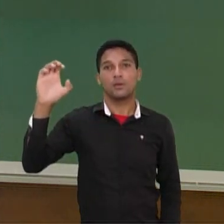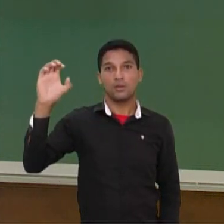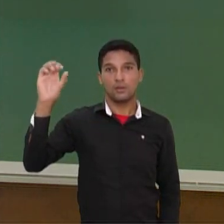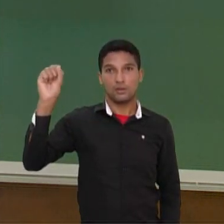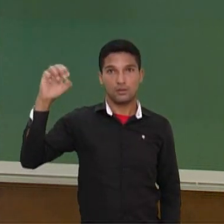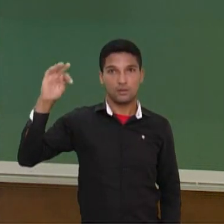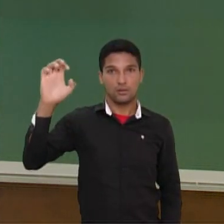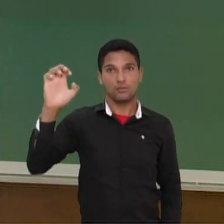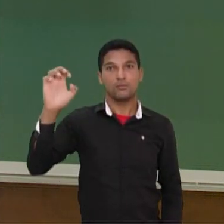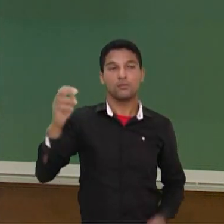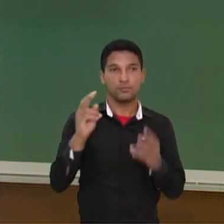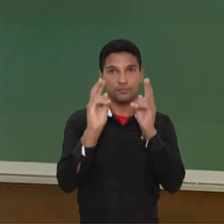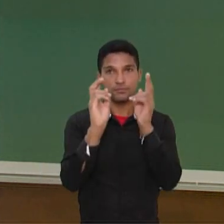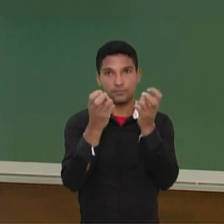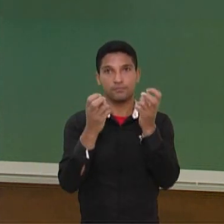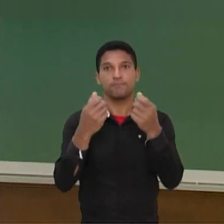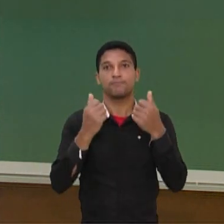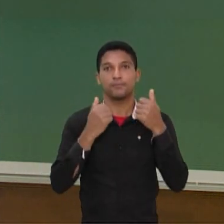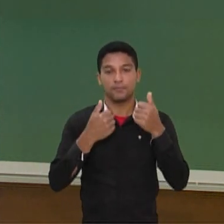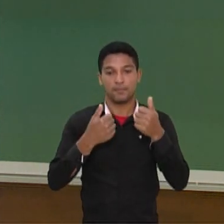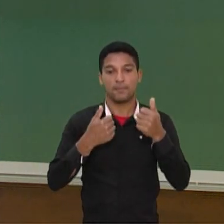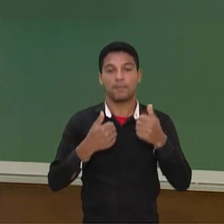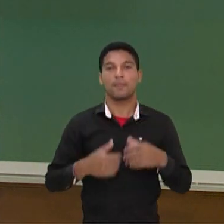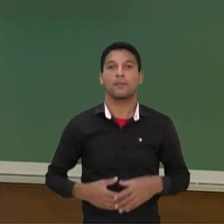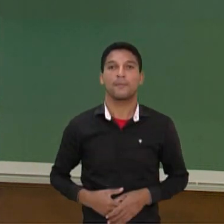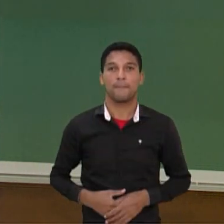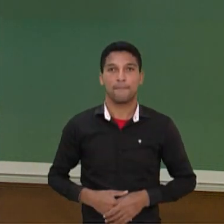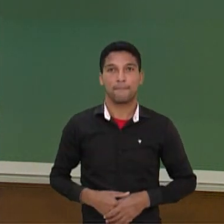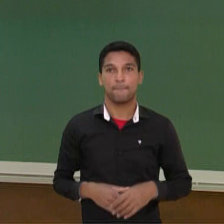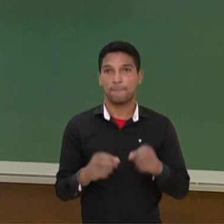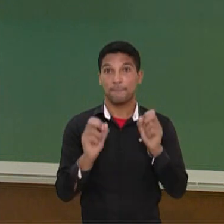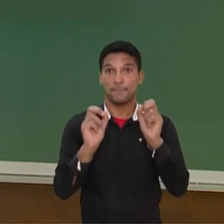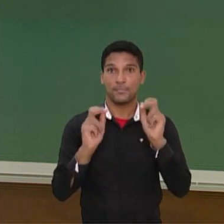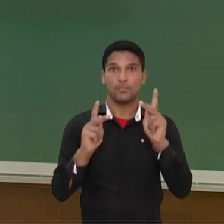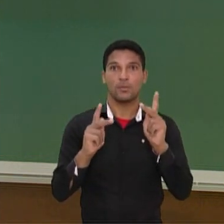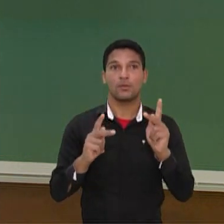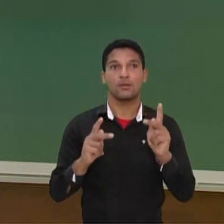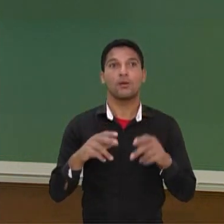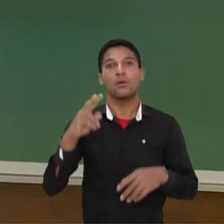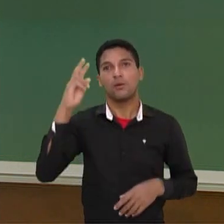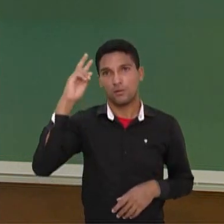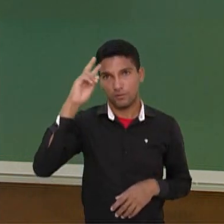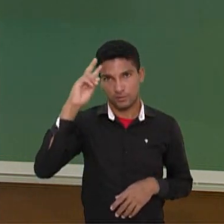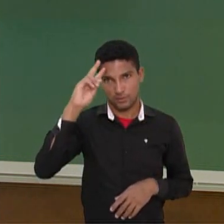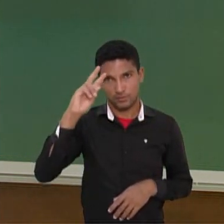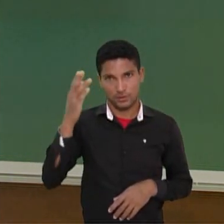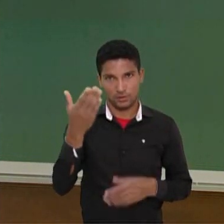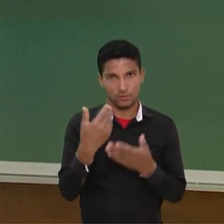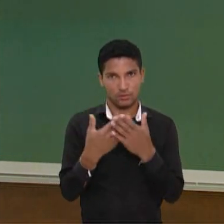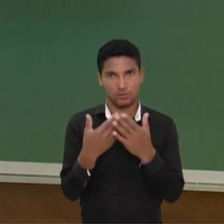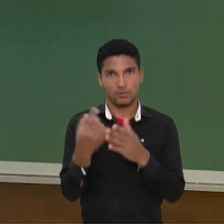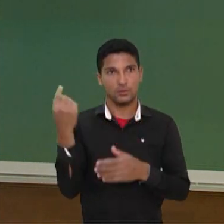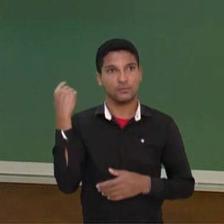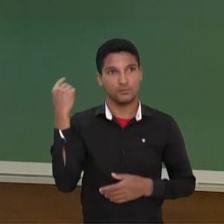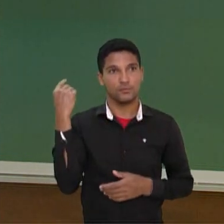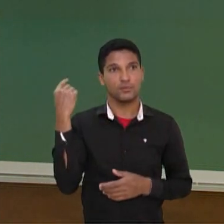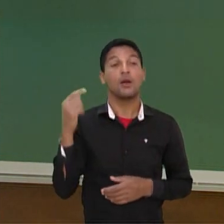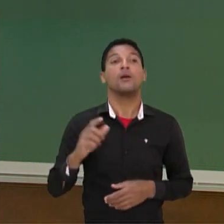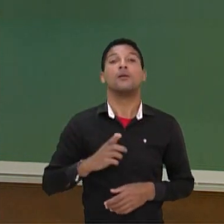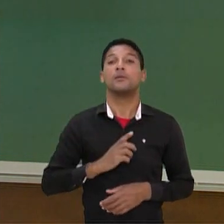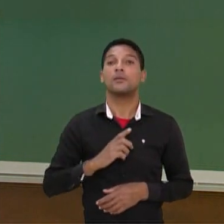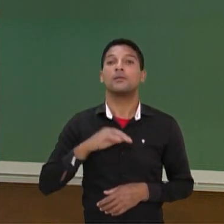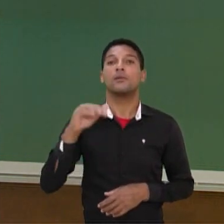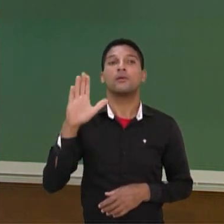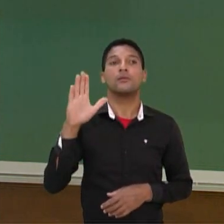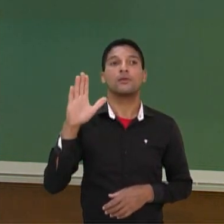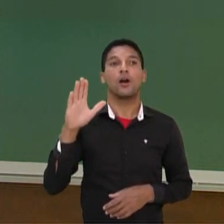ia ser decrescente, beleza? Ok. Lembrando então do gráfico e do vértice, né? E tem mais um detalhe, né? Aqui está